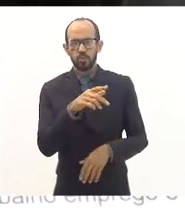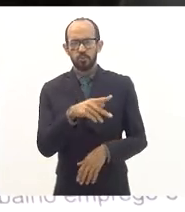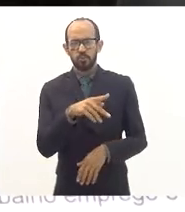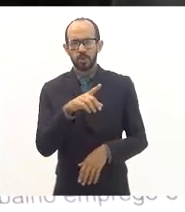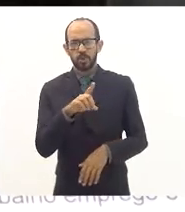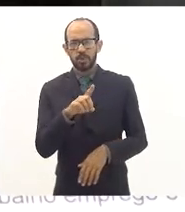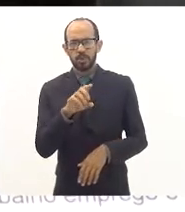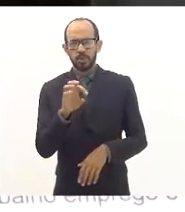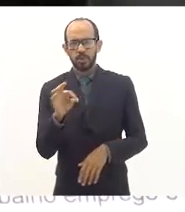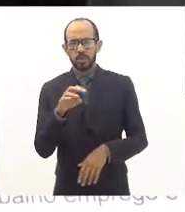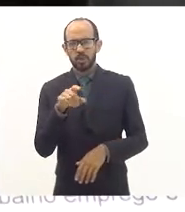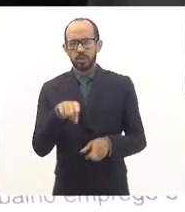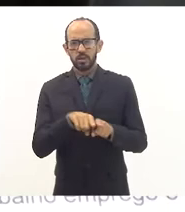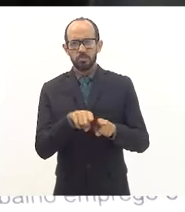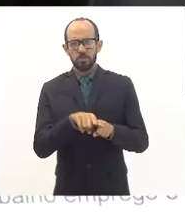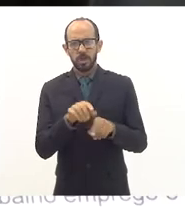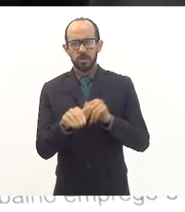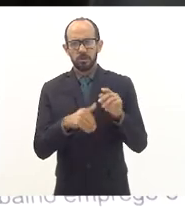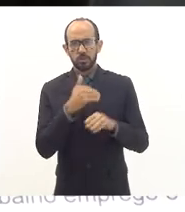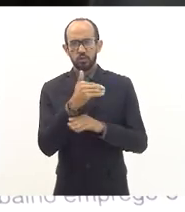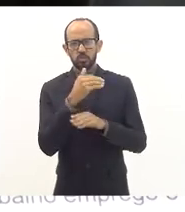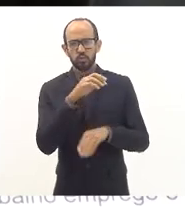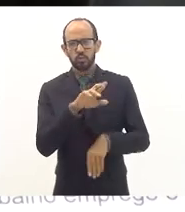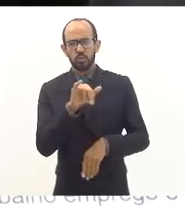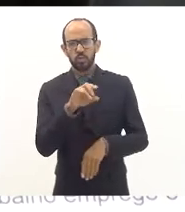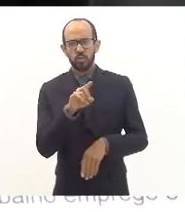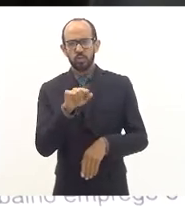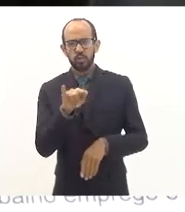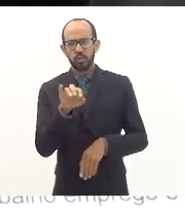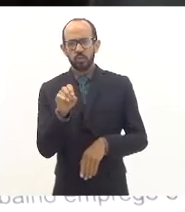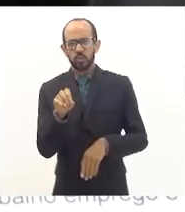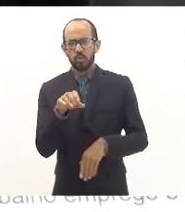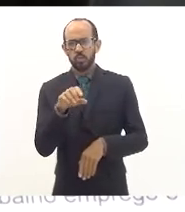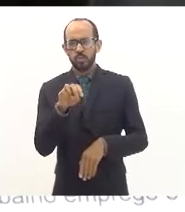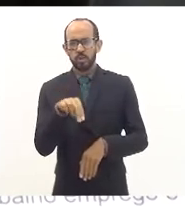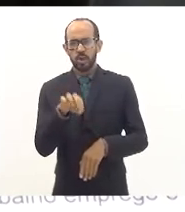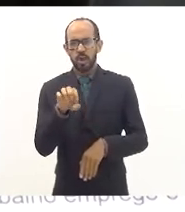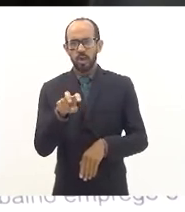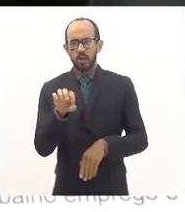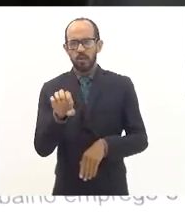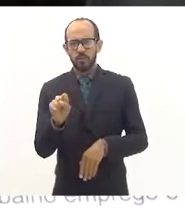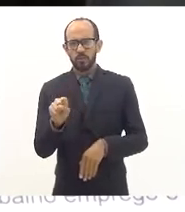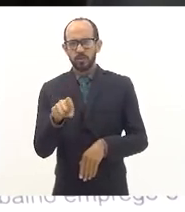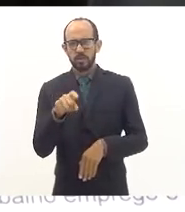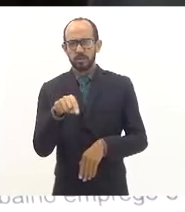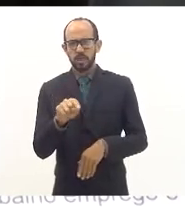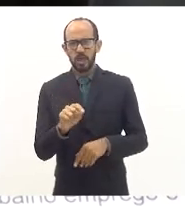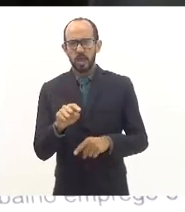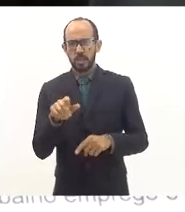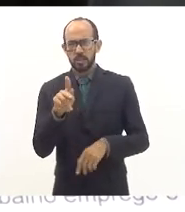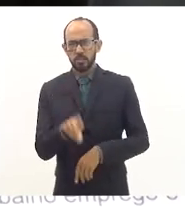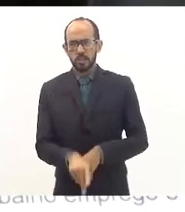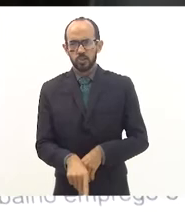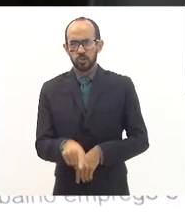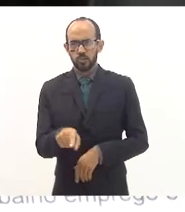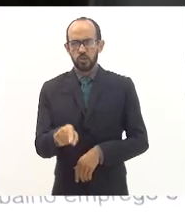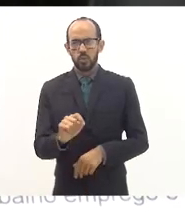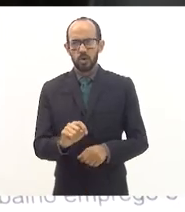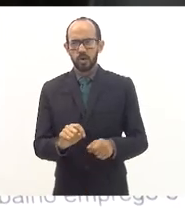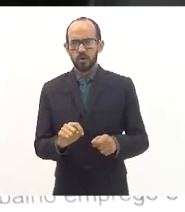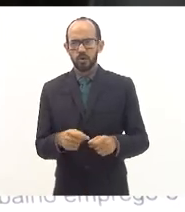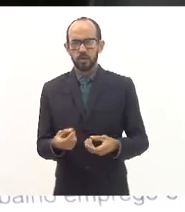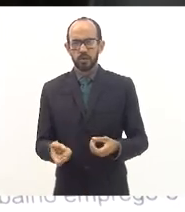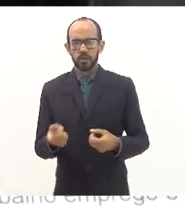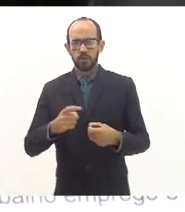e, acima de tudo, cumprimentar o Rodrigo Neves, que é esse quadro que está trazendo